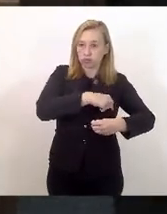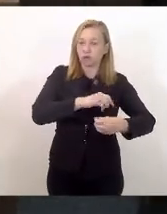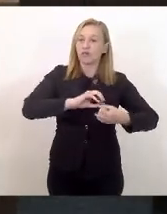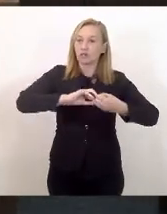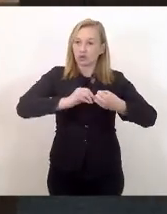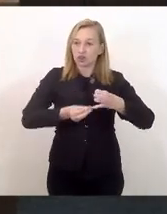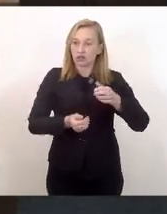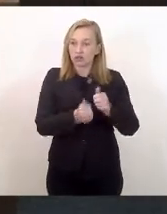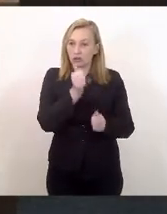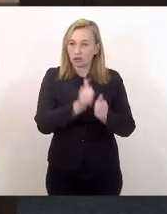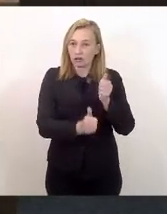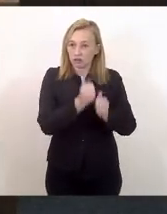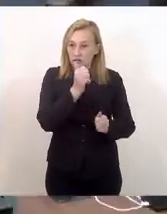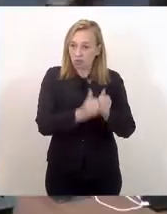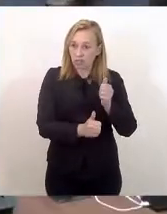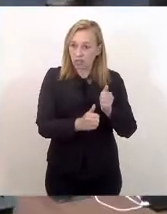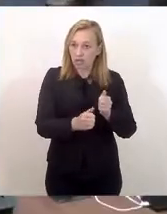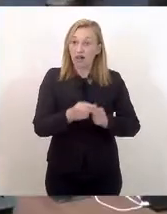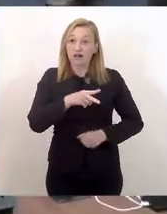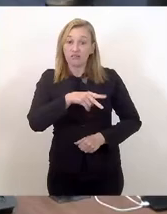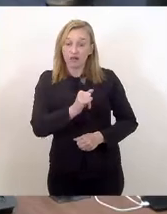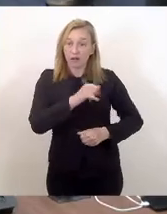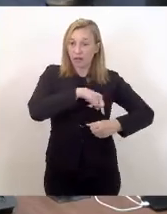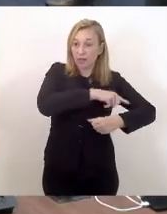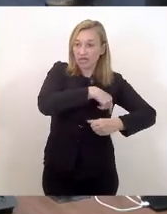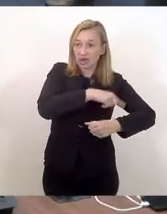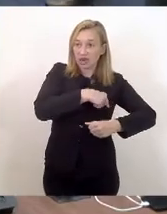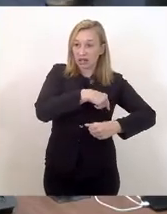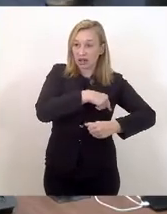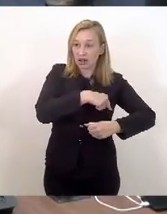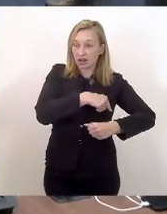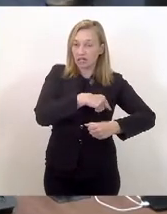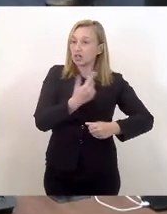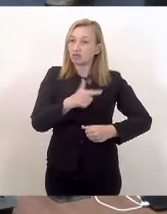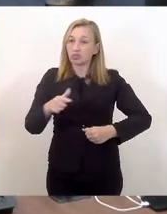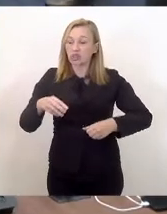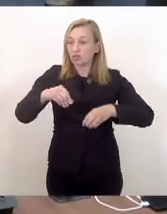Vai, presidente? Vai sem óleo de soja?